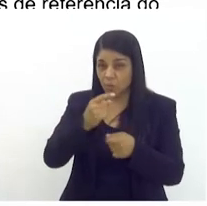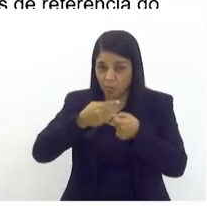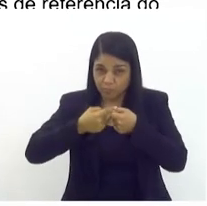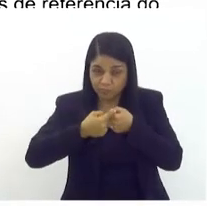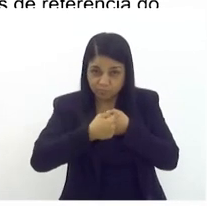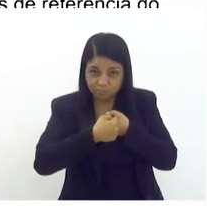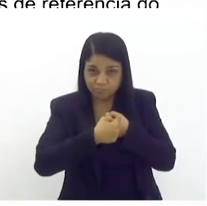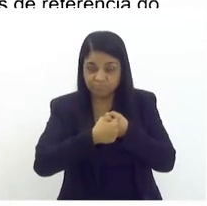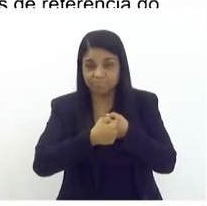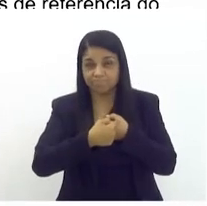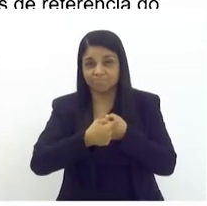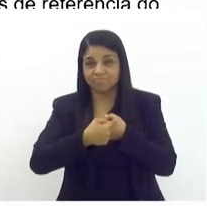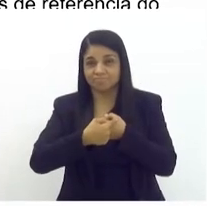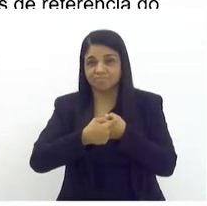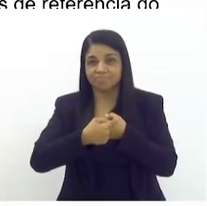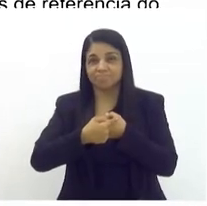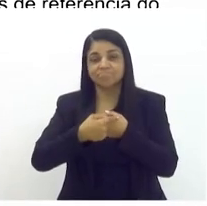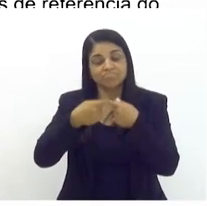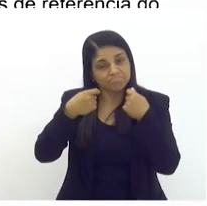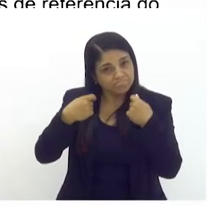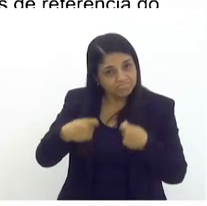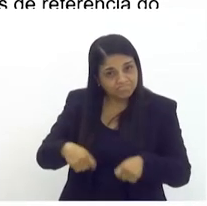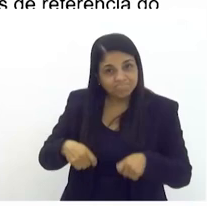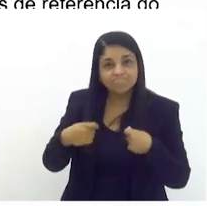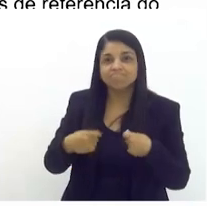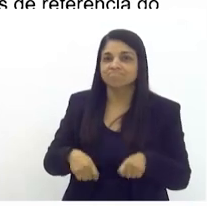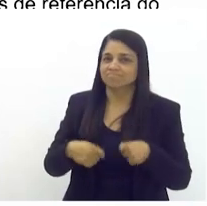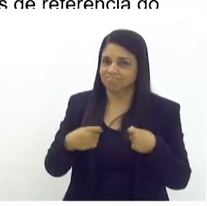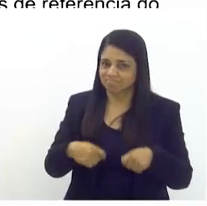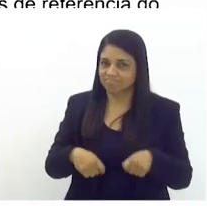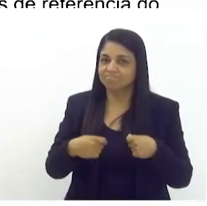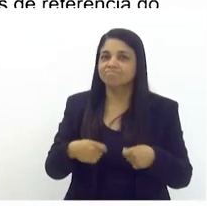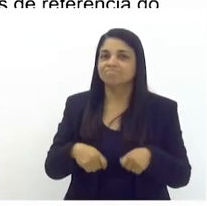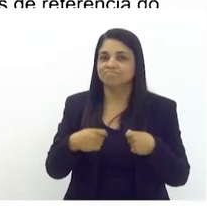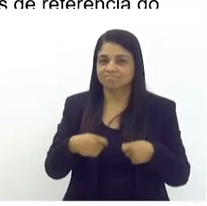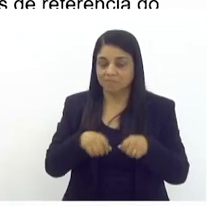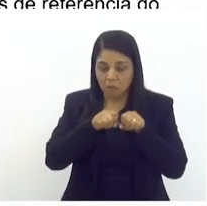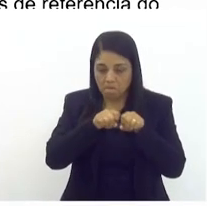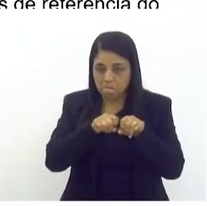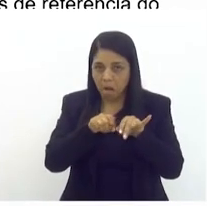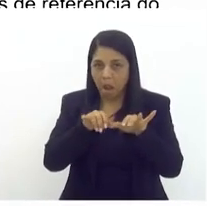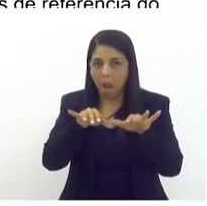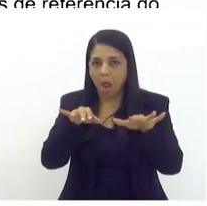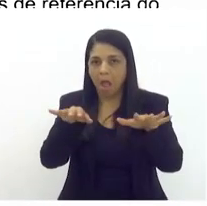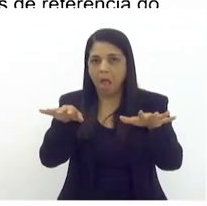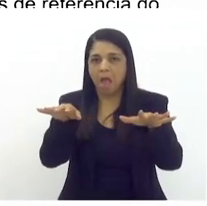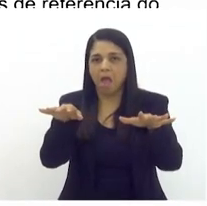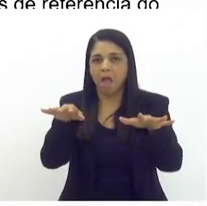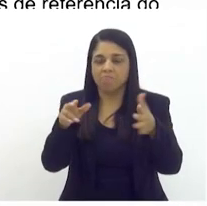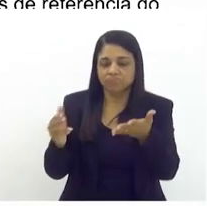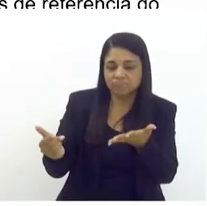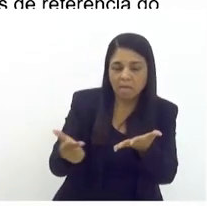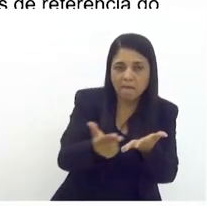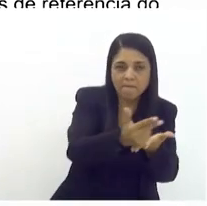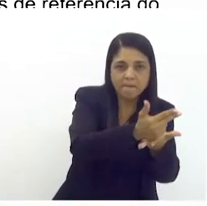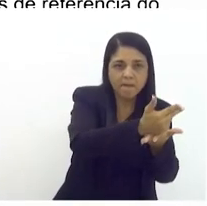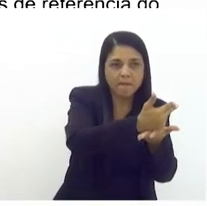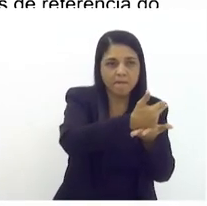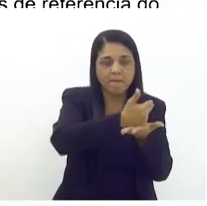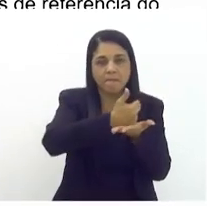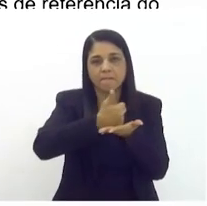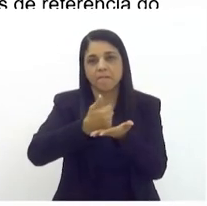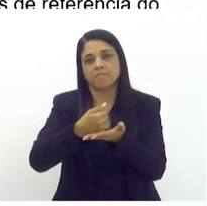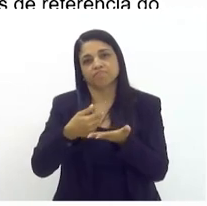serão as necessárias para replicar a carga tributária hoje